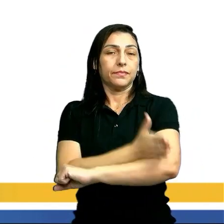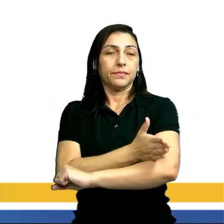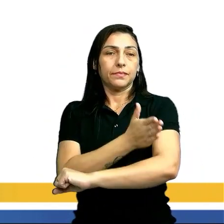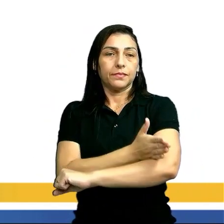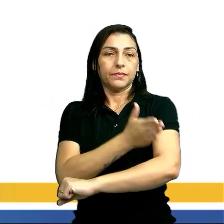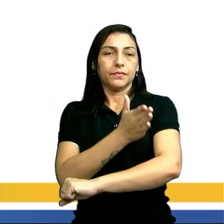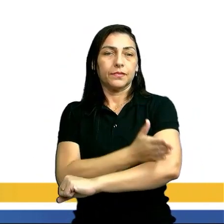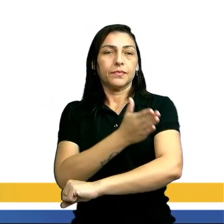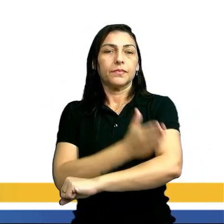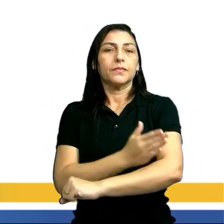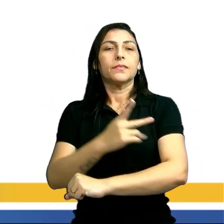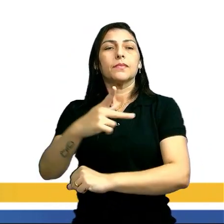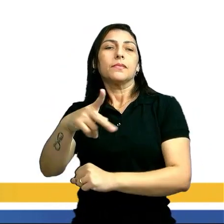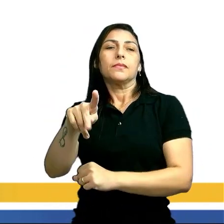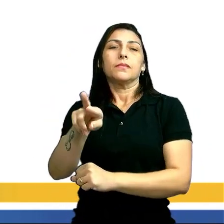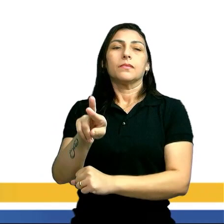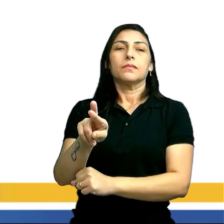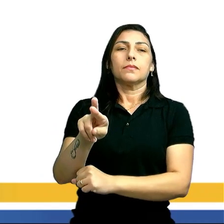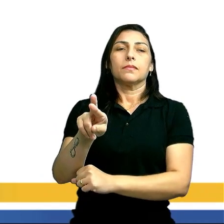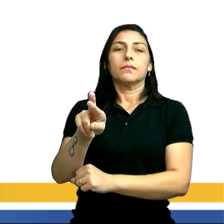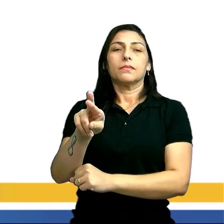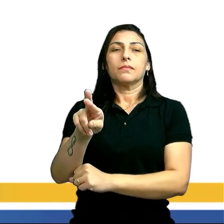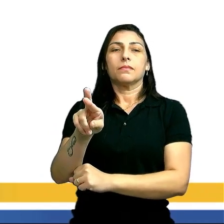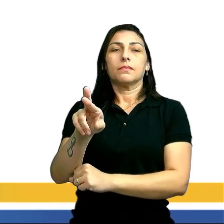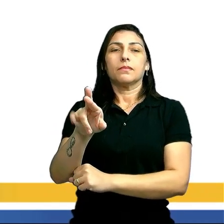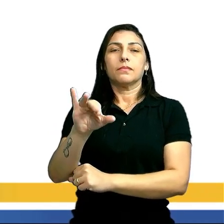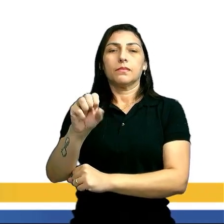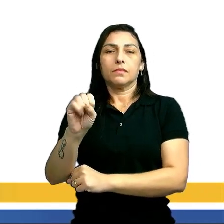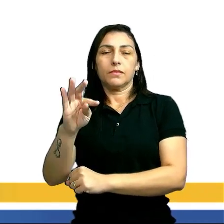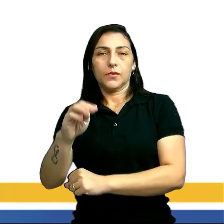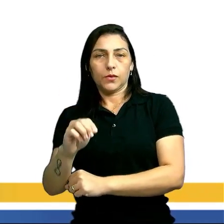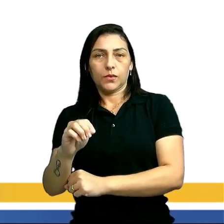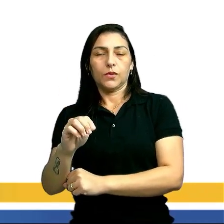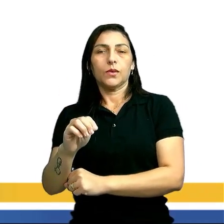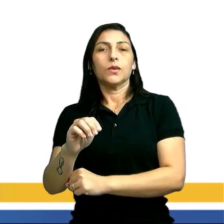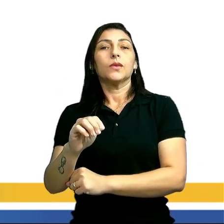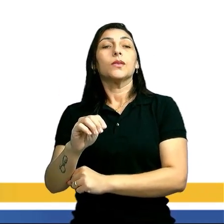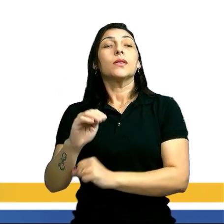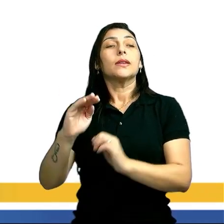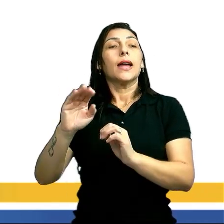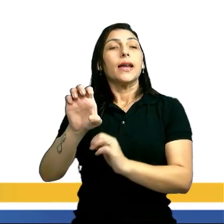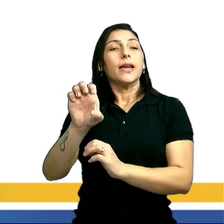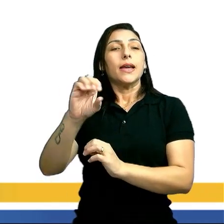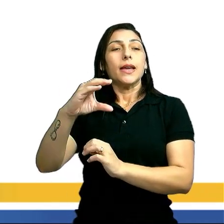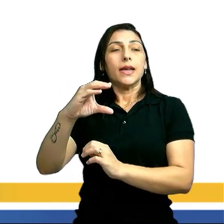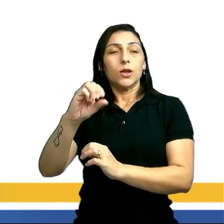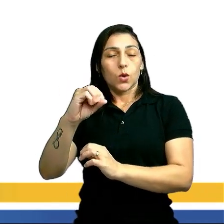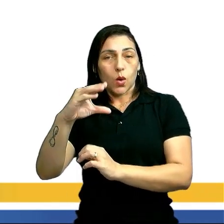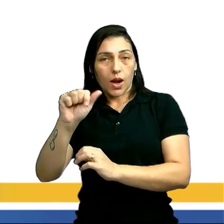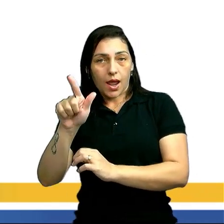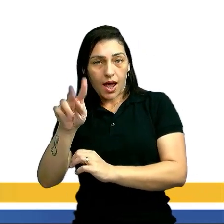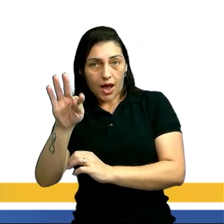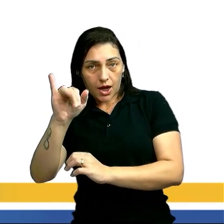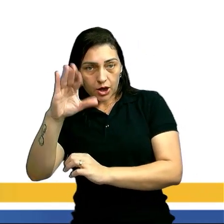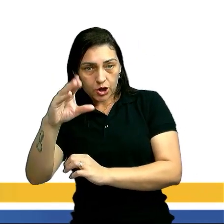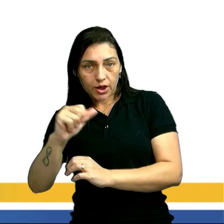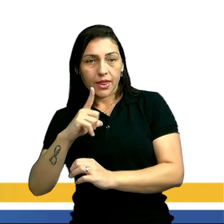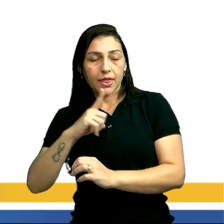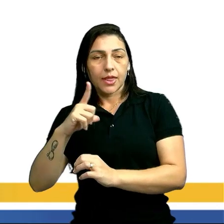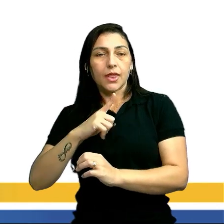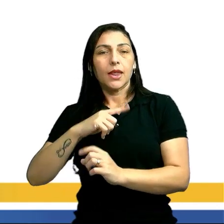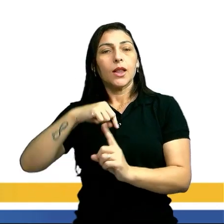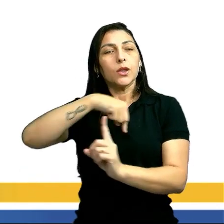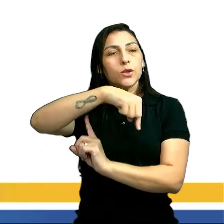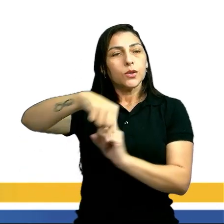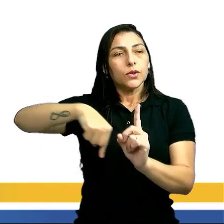a Idade Média, durante o pensamento da patrística e do pensamento da escolástica, no pensamento patrístico nós vamos ter a